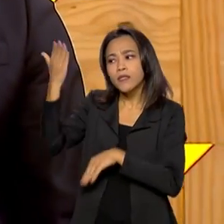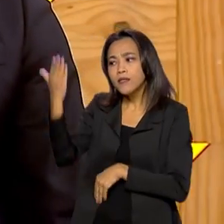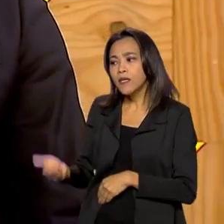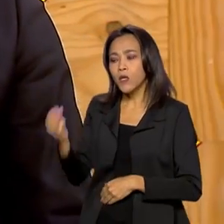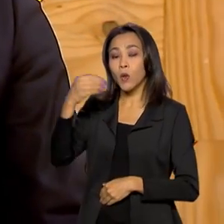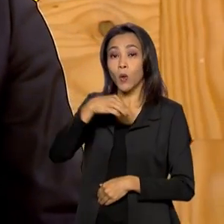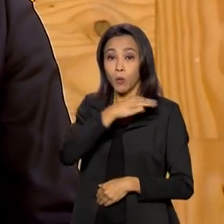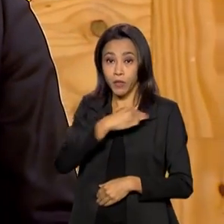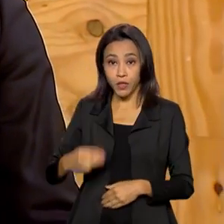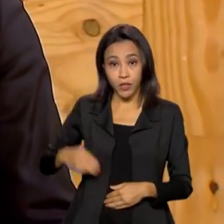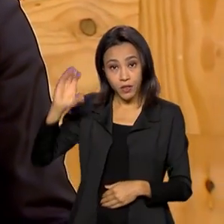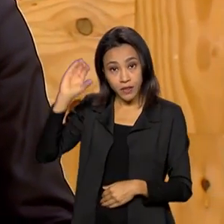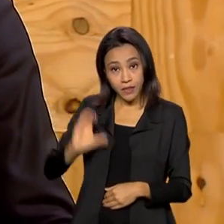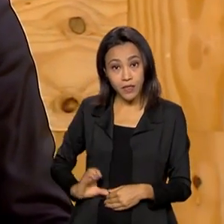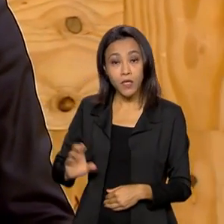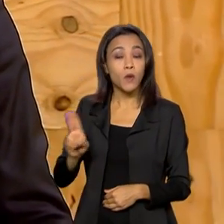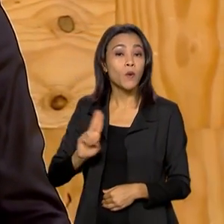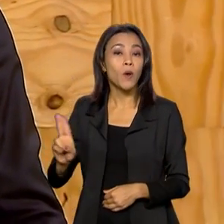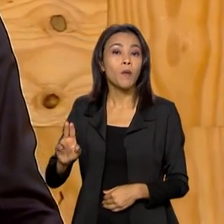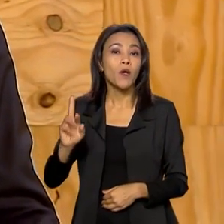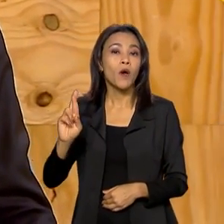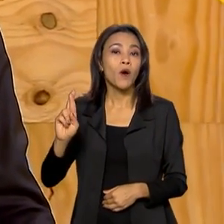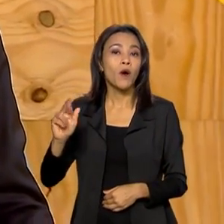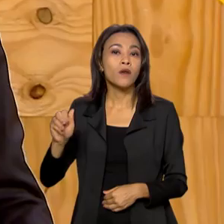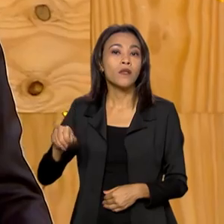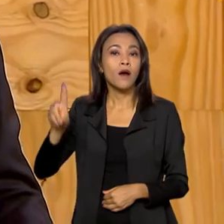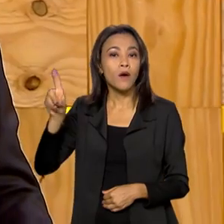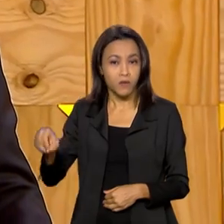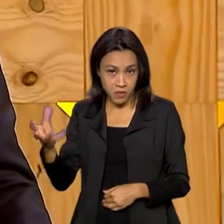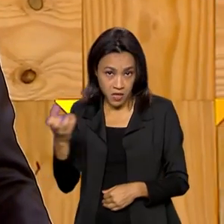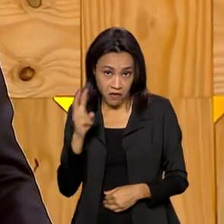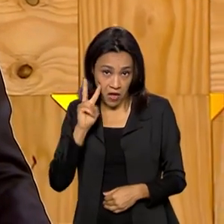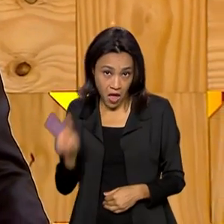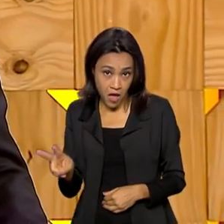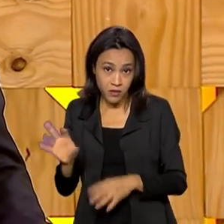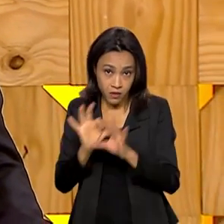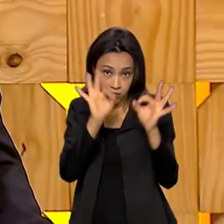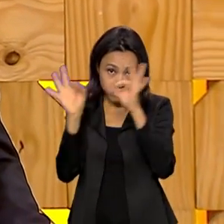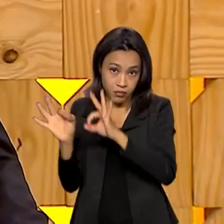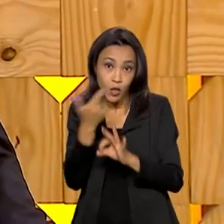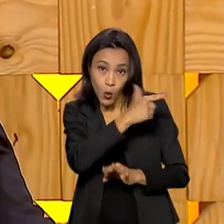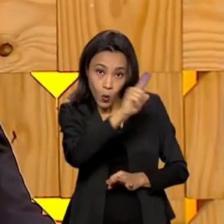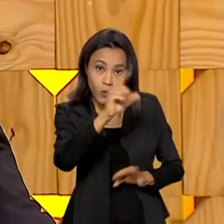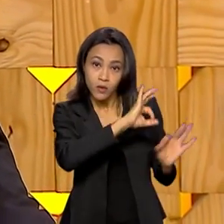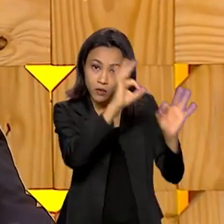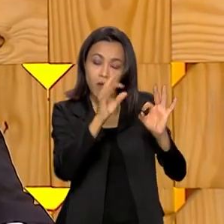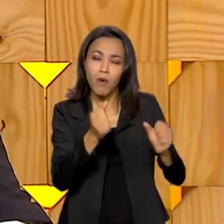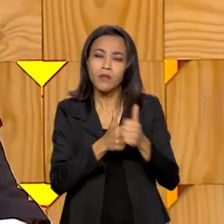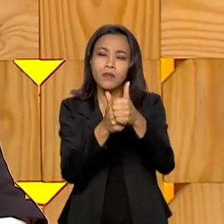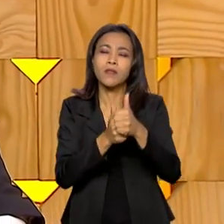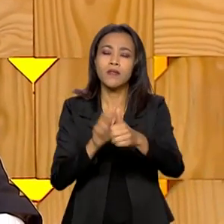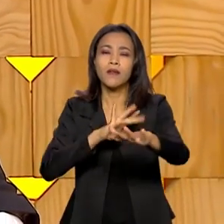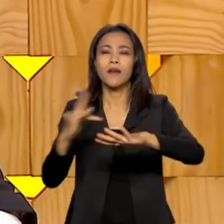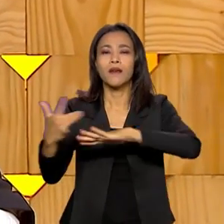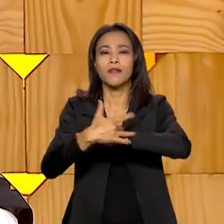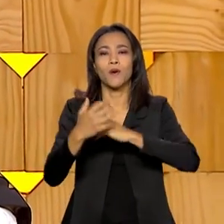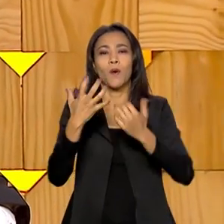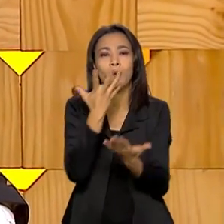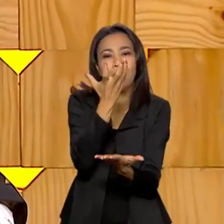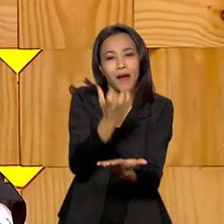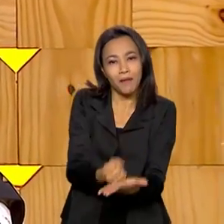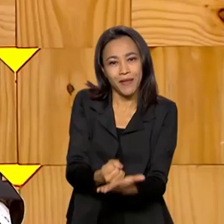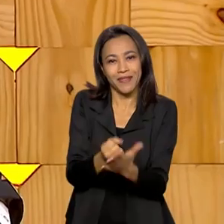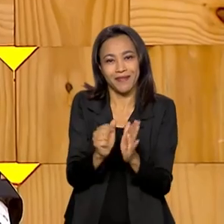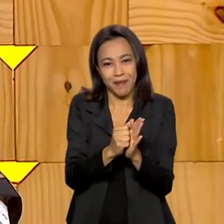Cidadania Ronaldo Bento e se você quiser rever esta ou outras entrevistas siga as nossas redes sociais ou baixe o TV